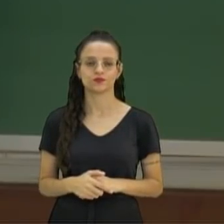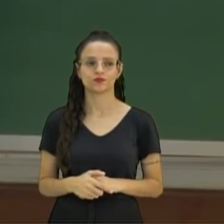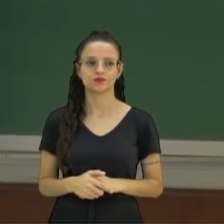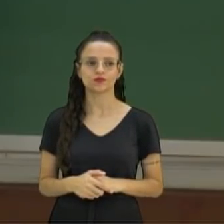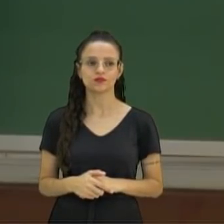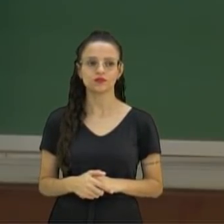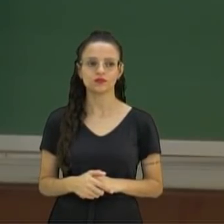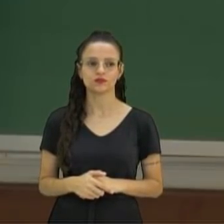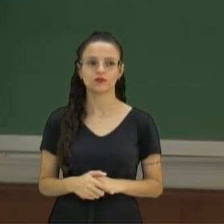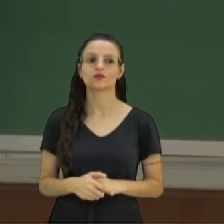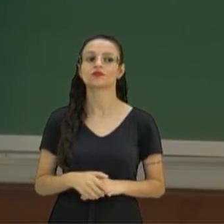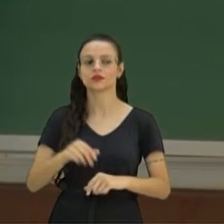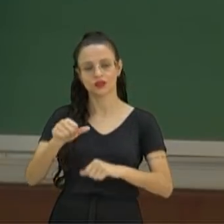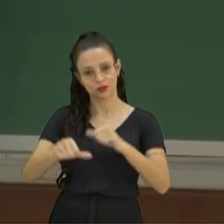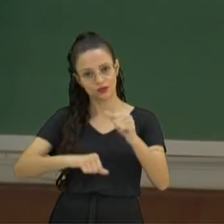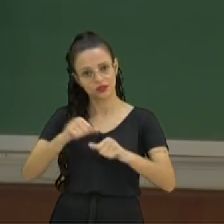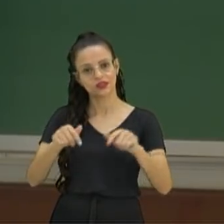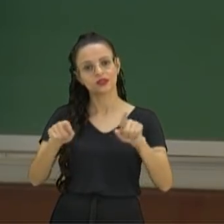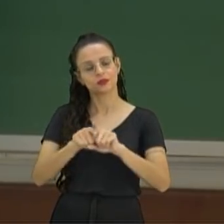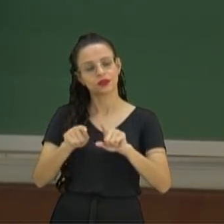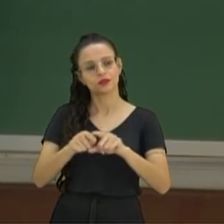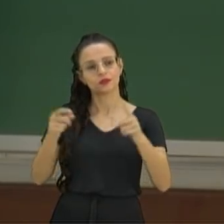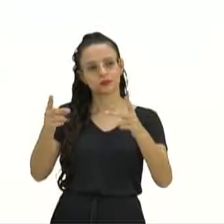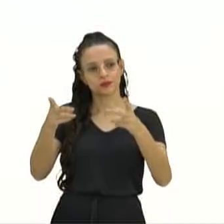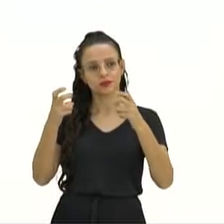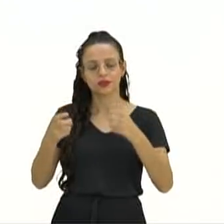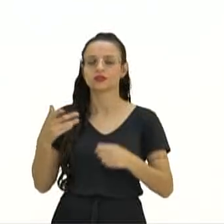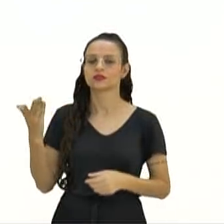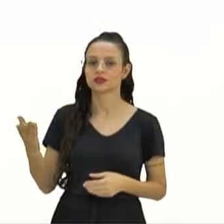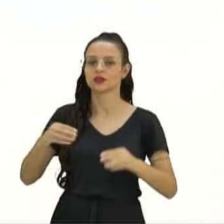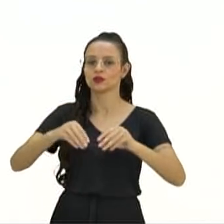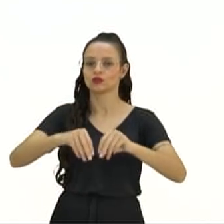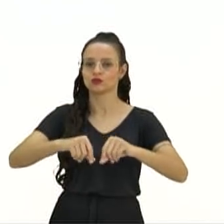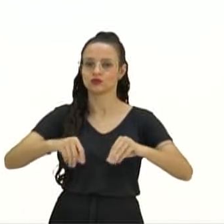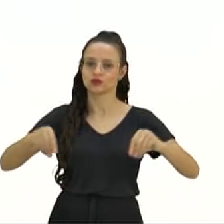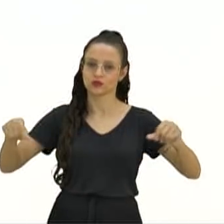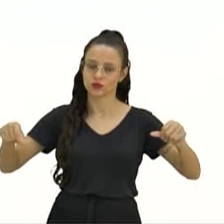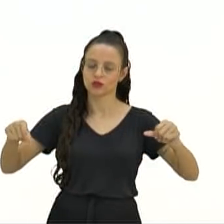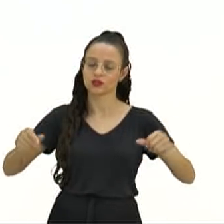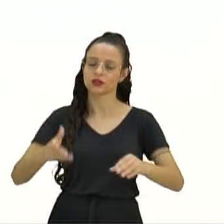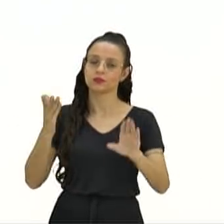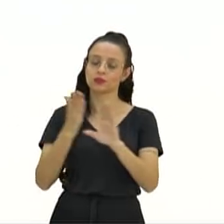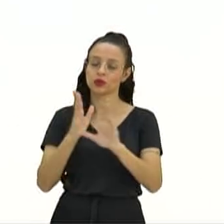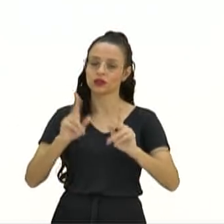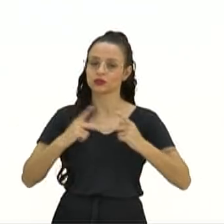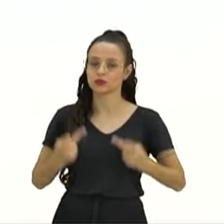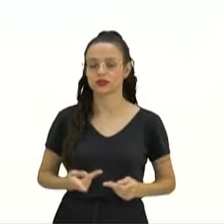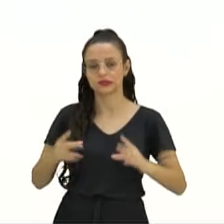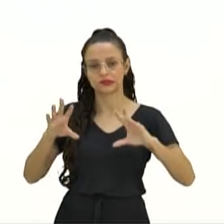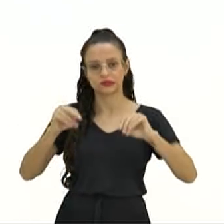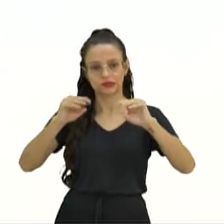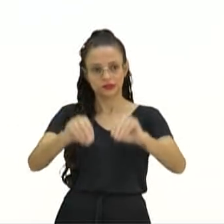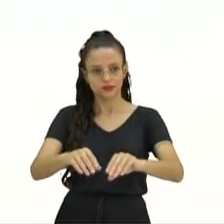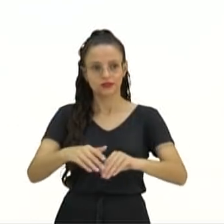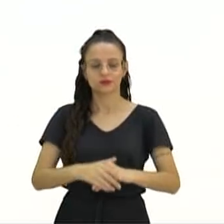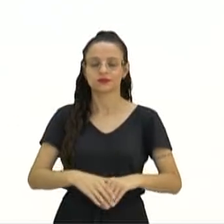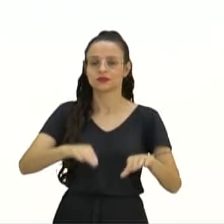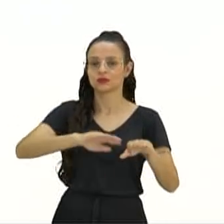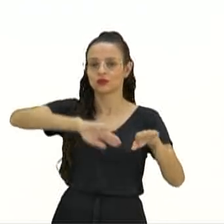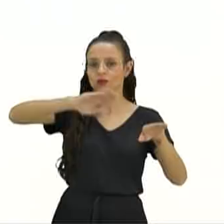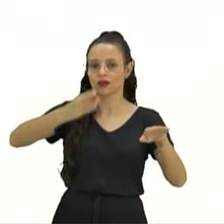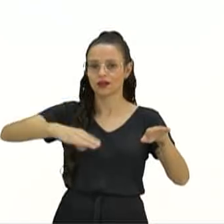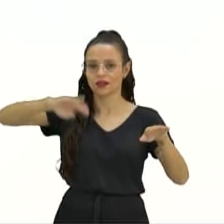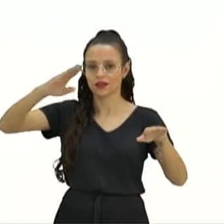áreas. Outra alteração que a gente pode perceber é a alteração do solo a partir das atividades humanas. A alteração do relevo, então aqui